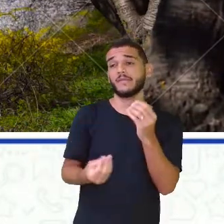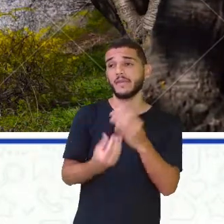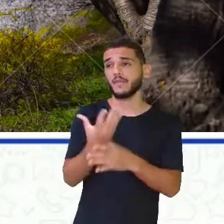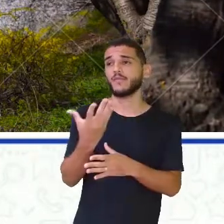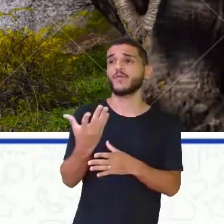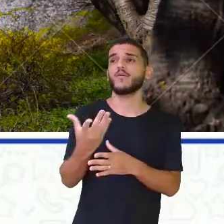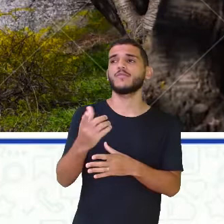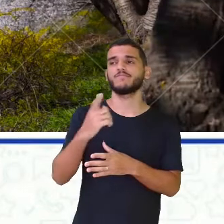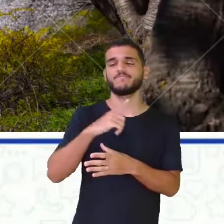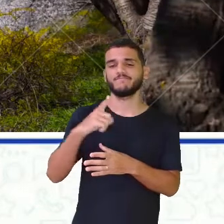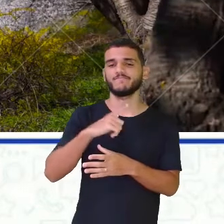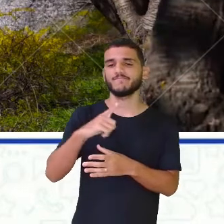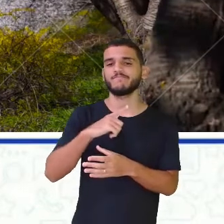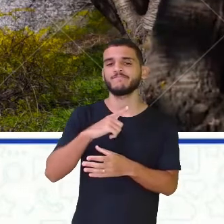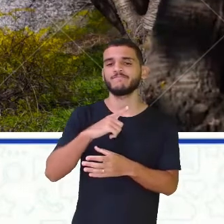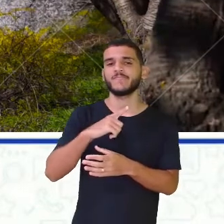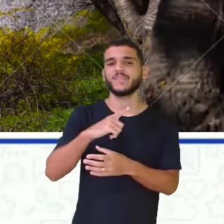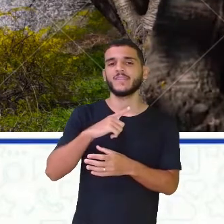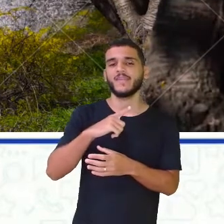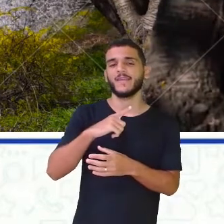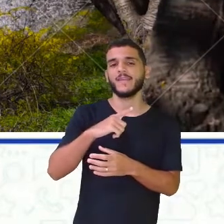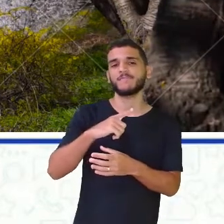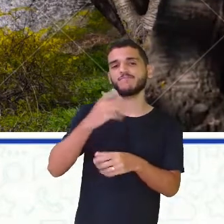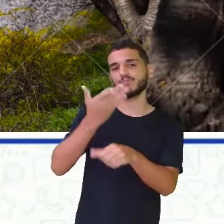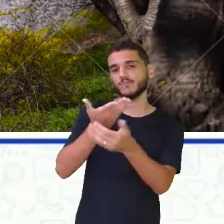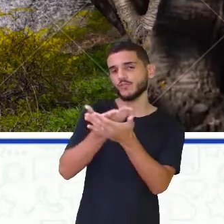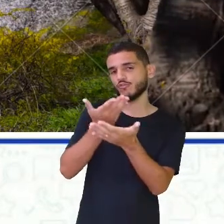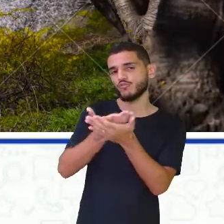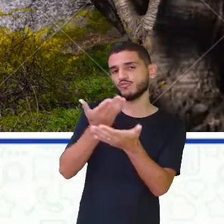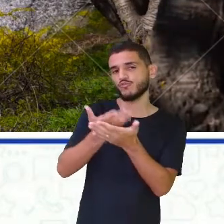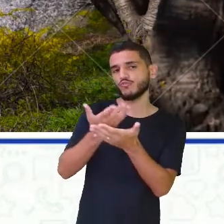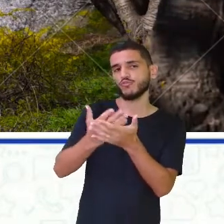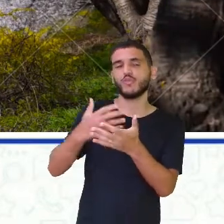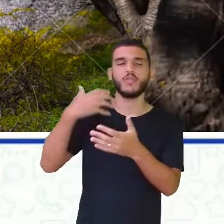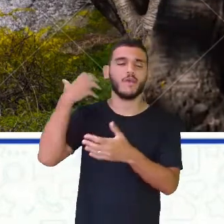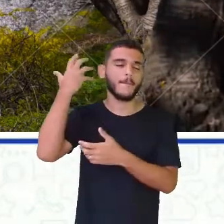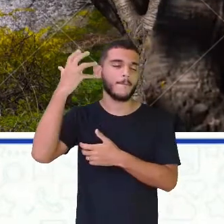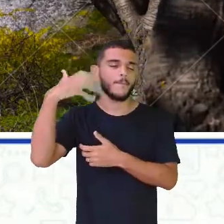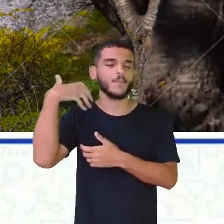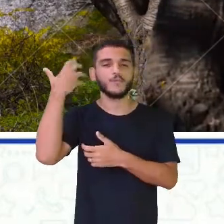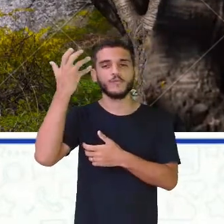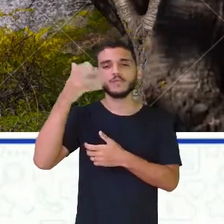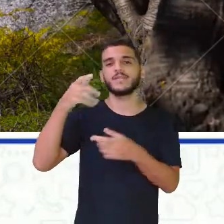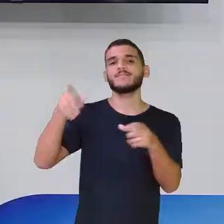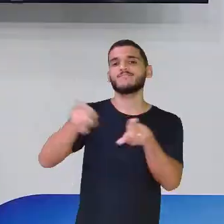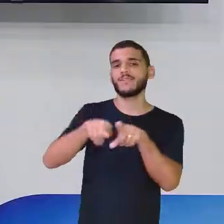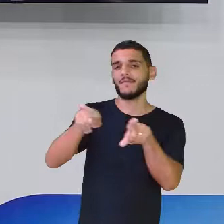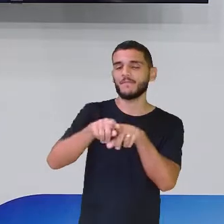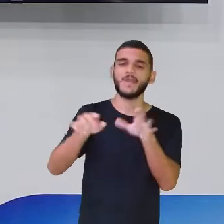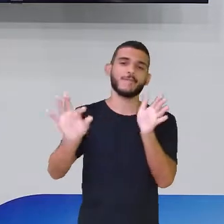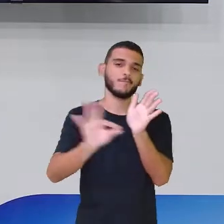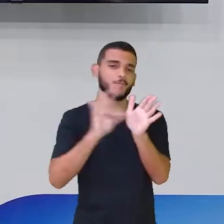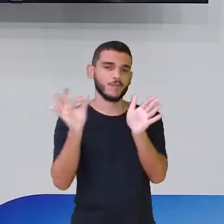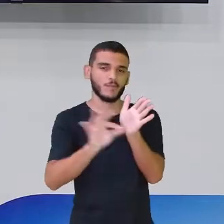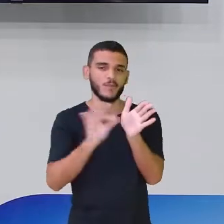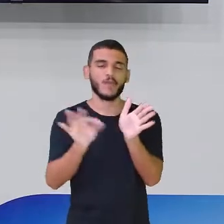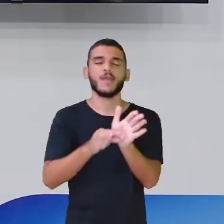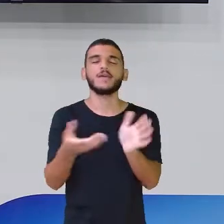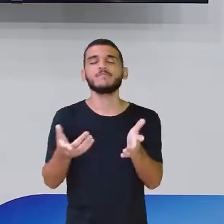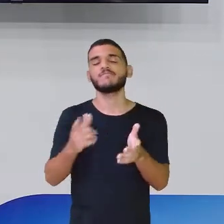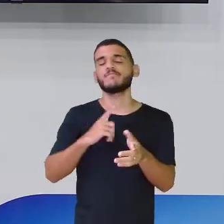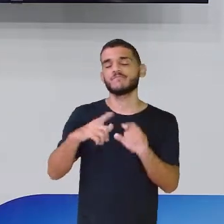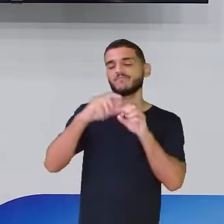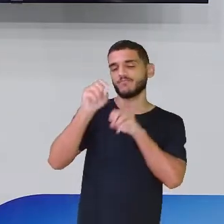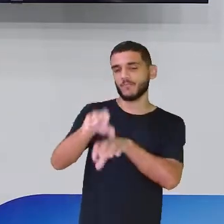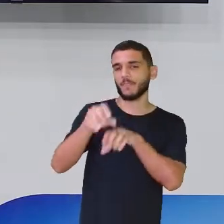um músico, um grande compositor, e ele se dedicou também à atividade educativa. Ele